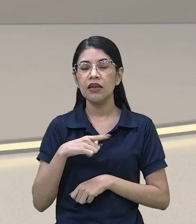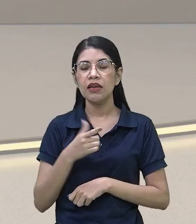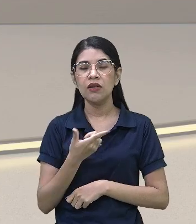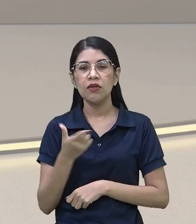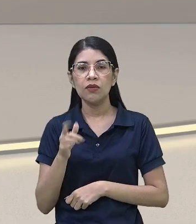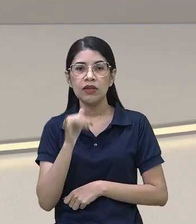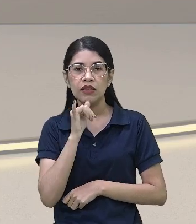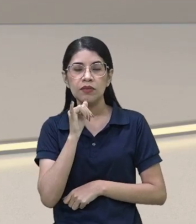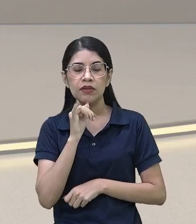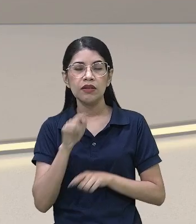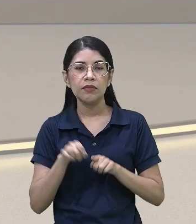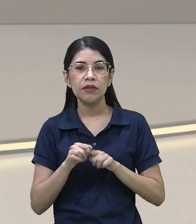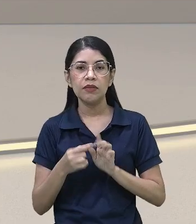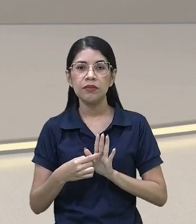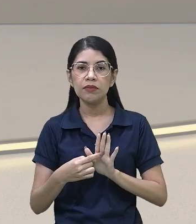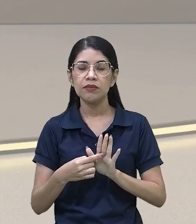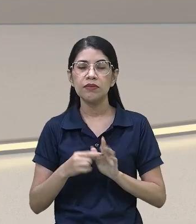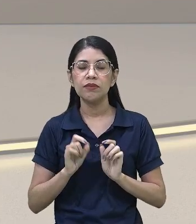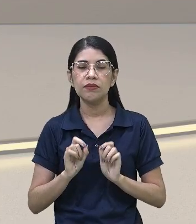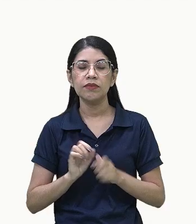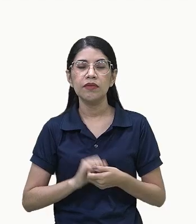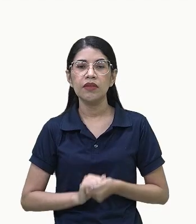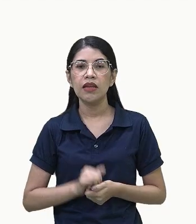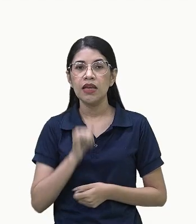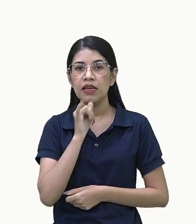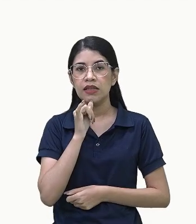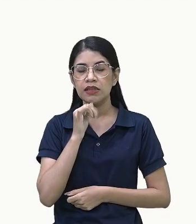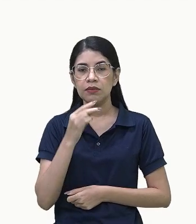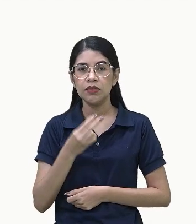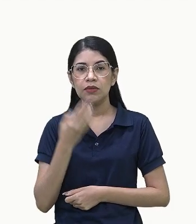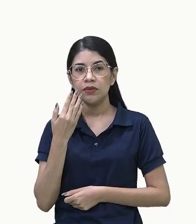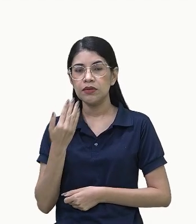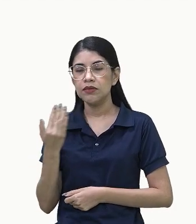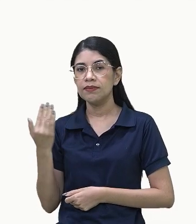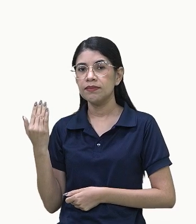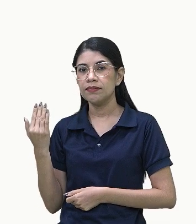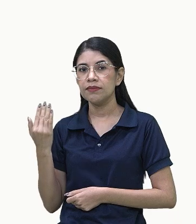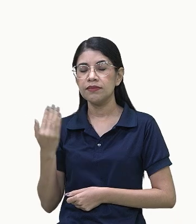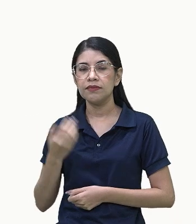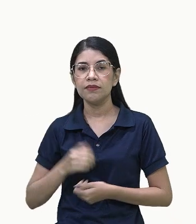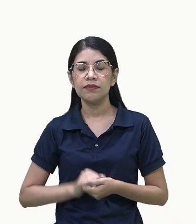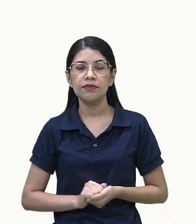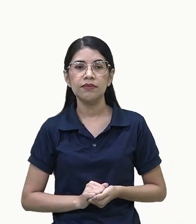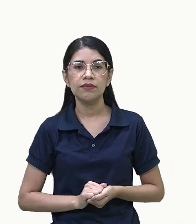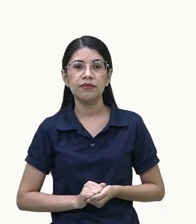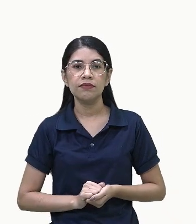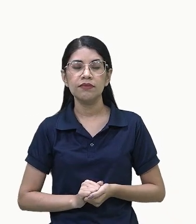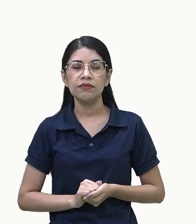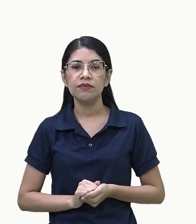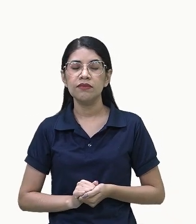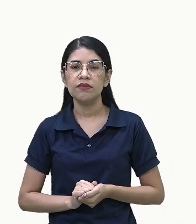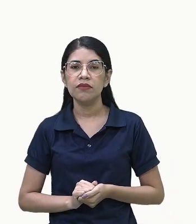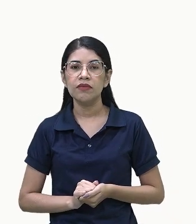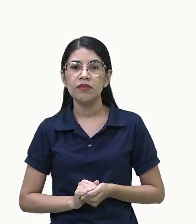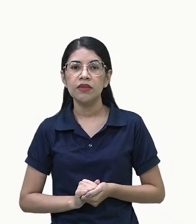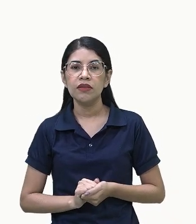né, professor? Exatamente. Vamos então ao nosso segundo exemplo de hoje. Acompanhem com a gente aí na tela. Os